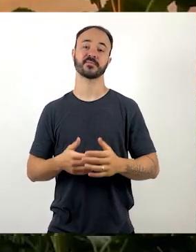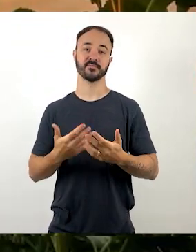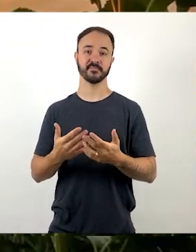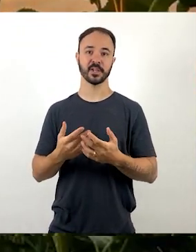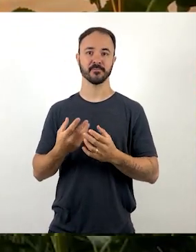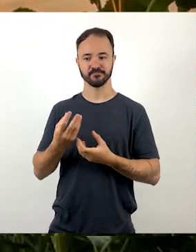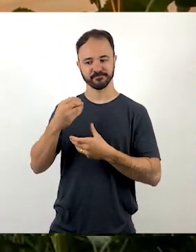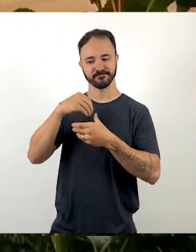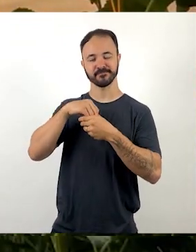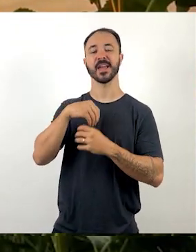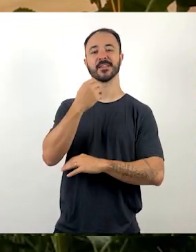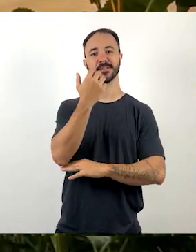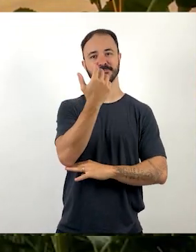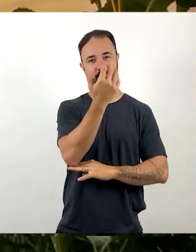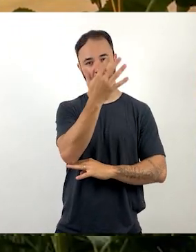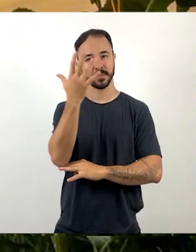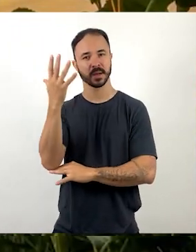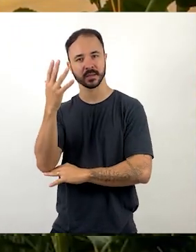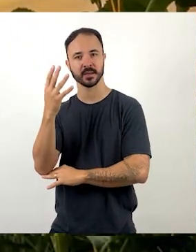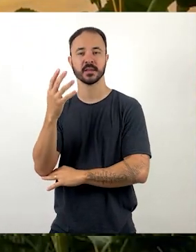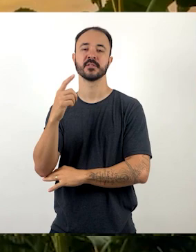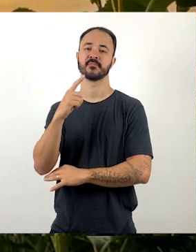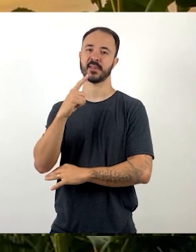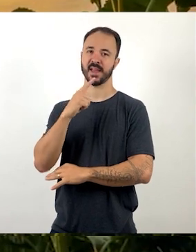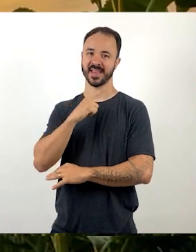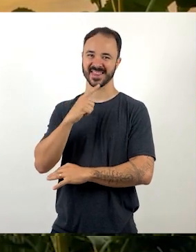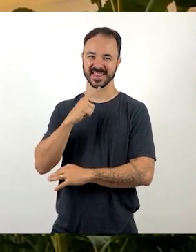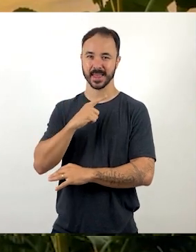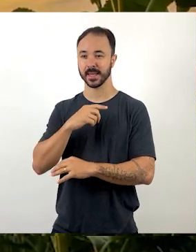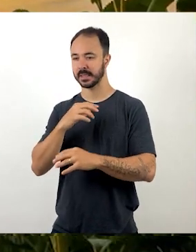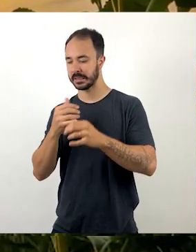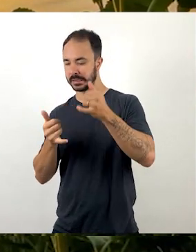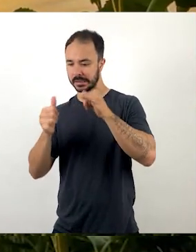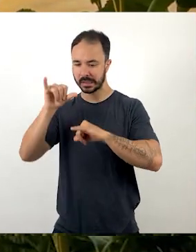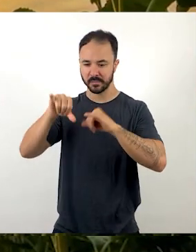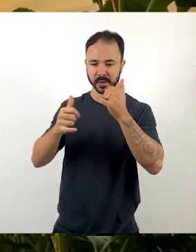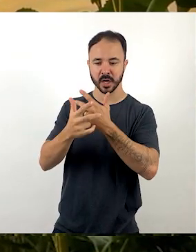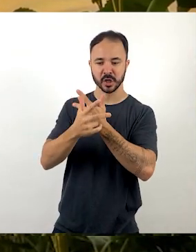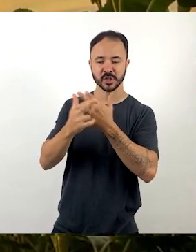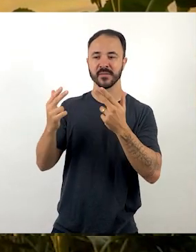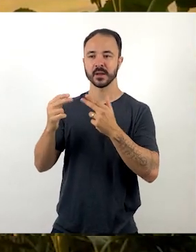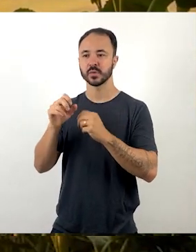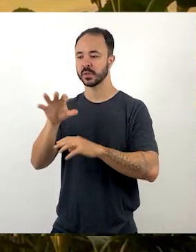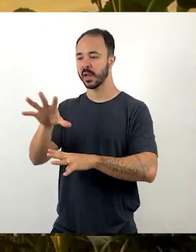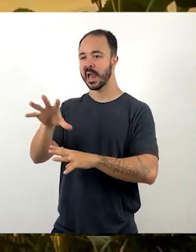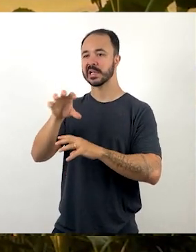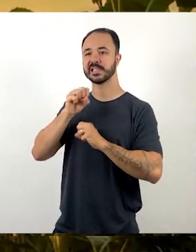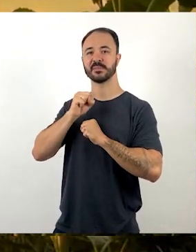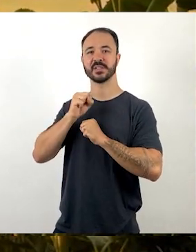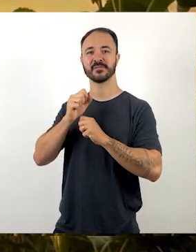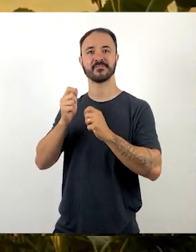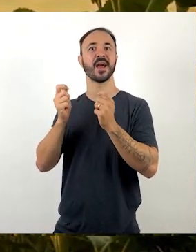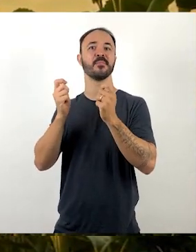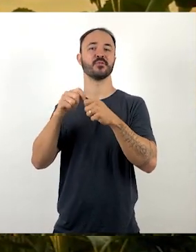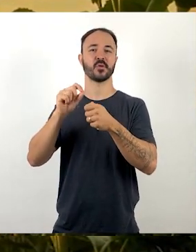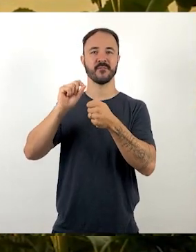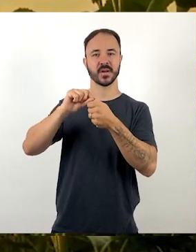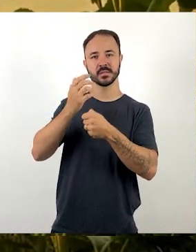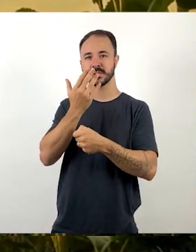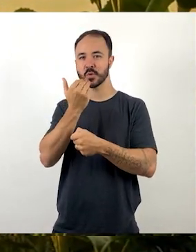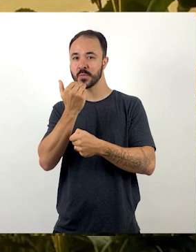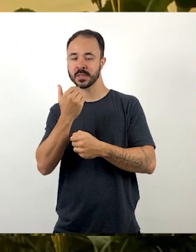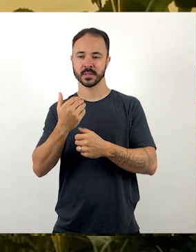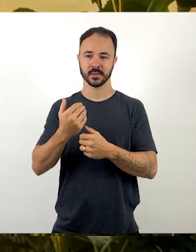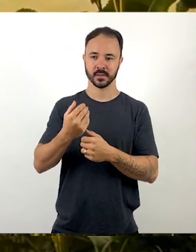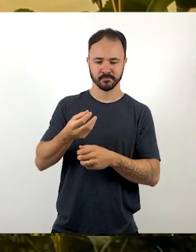que são realizadas ao longo de todo o processo das vias metabólicas da respiração da planta. Então, os substratos